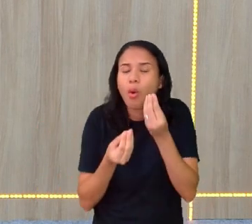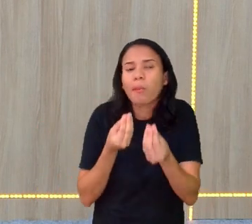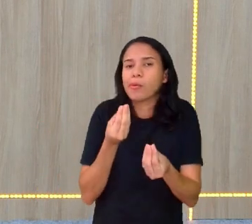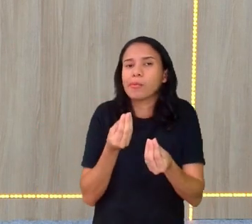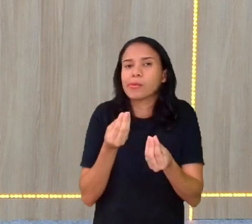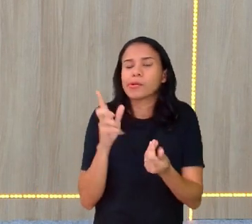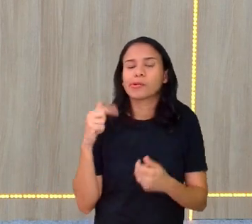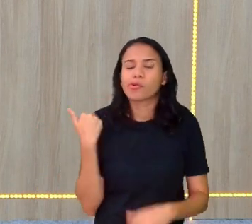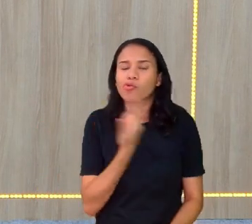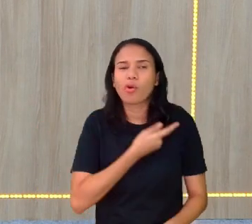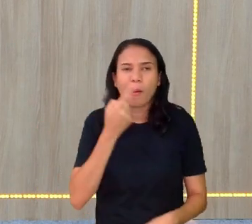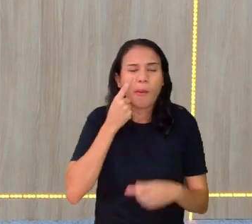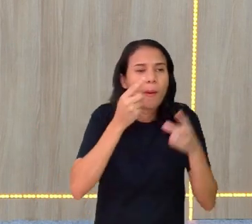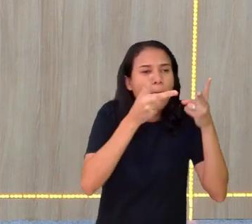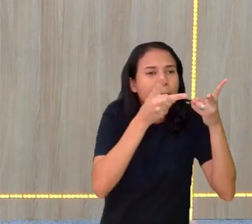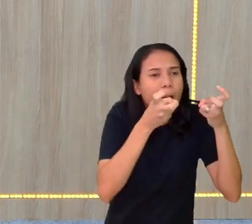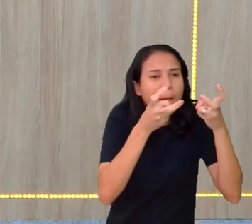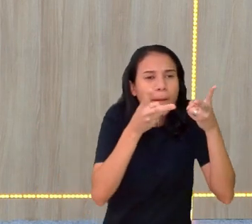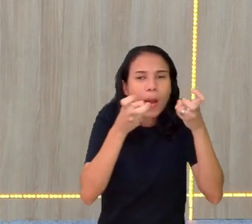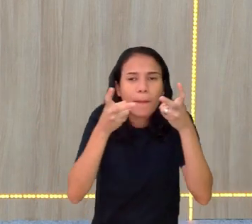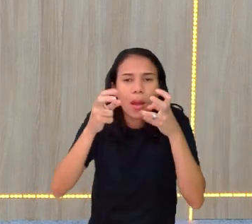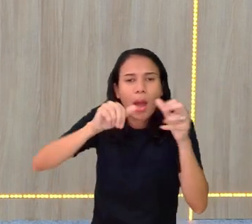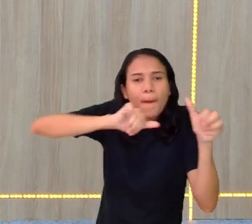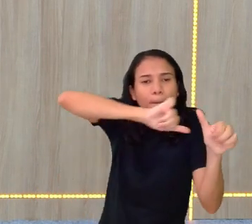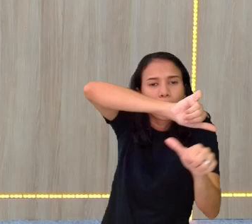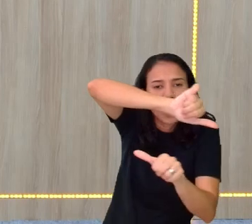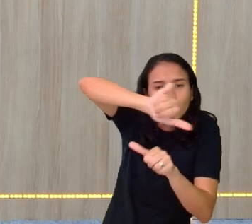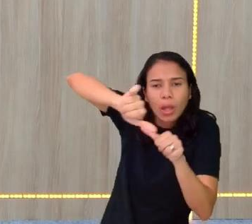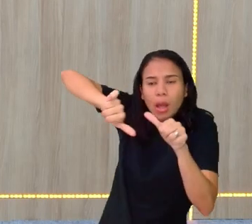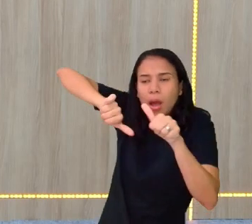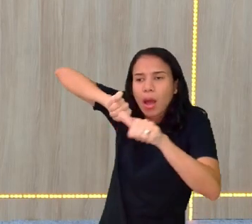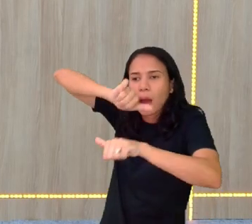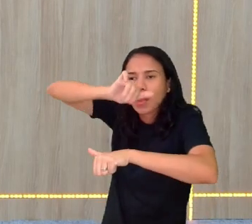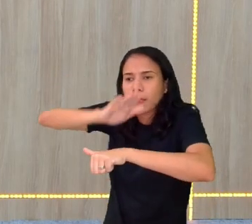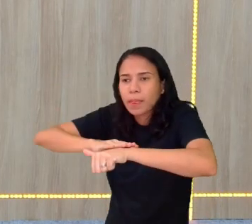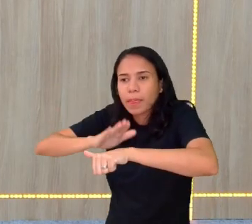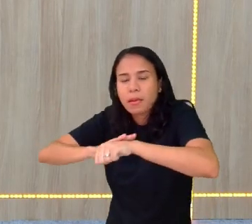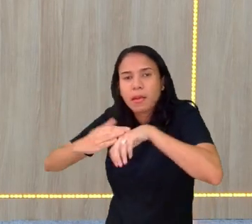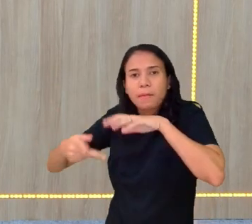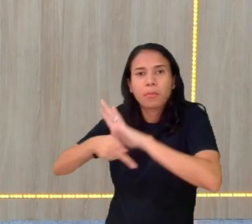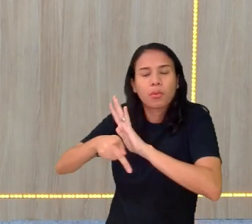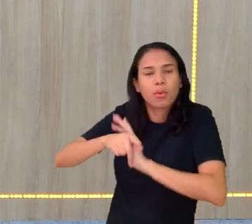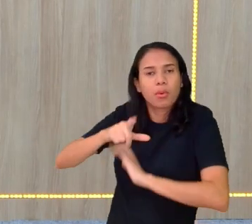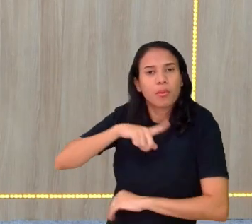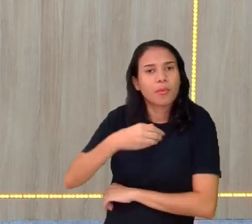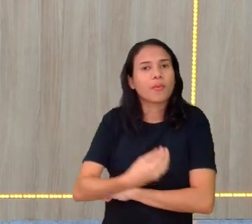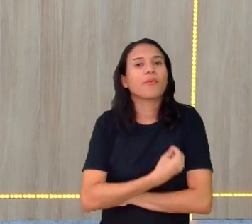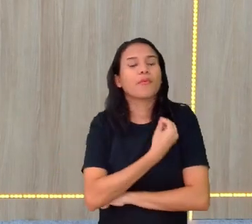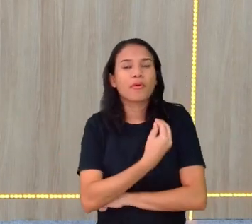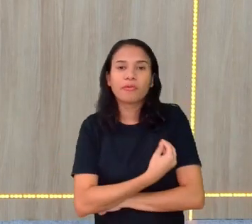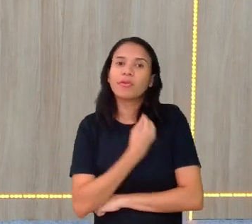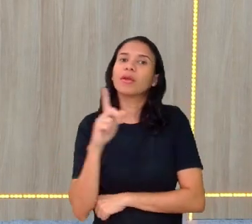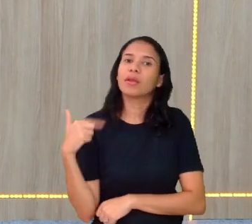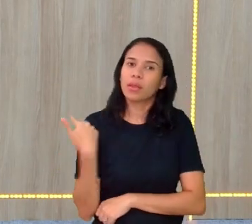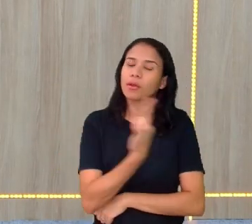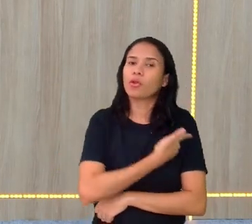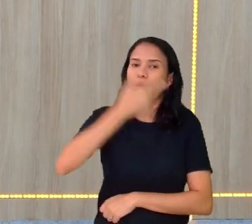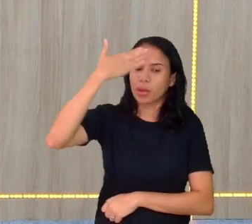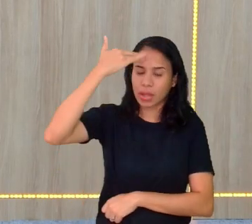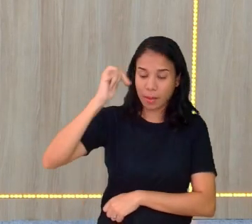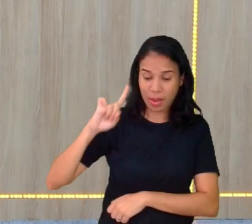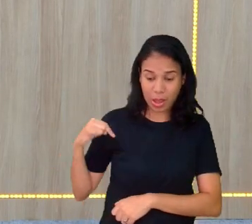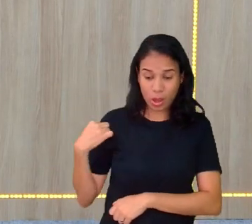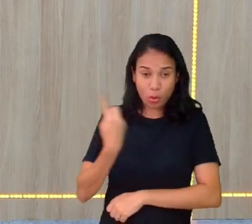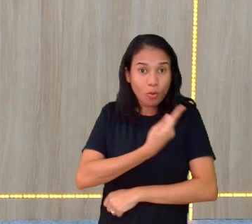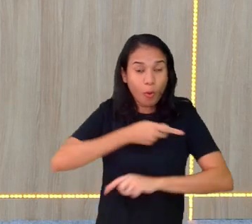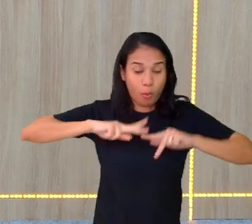também as mudanças e permanências, né, do tempo ali, ao longo do tempo e do espaço, né? A gente sabe que nós,